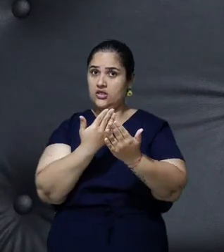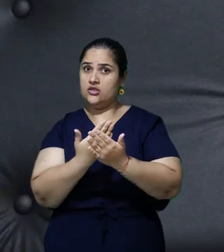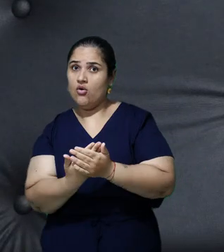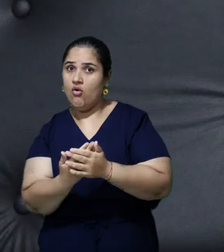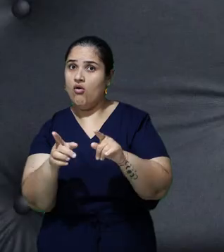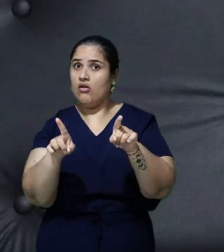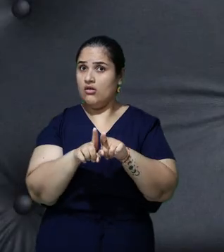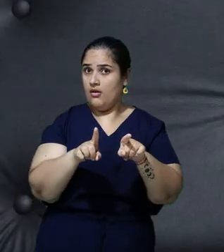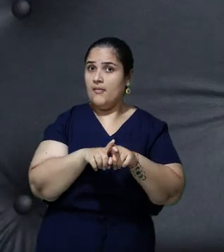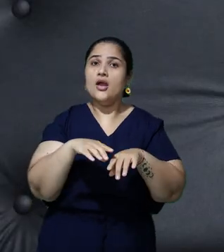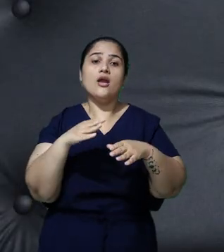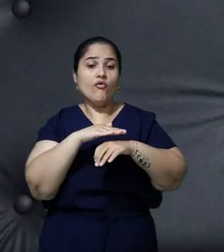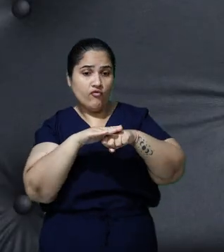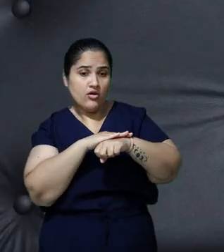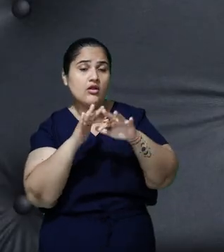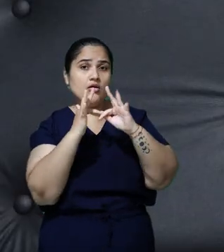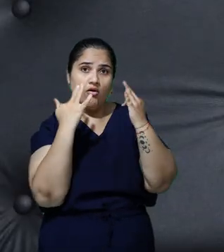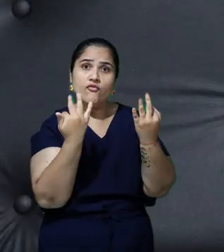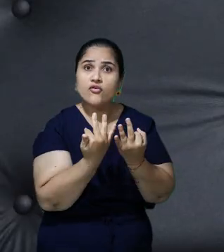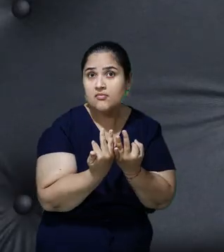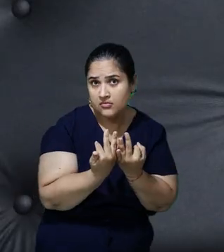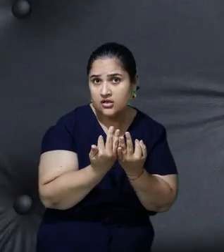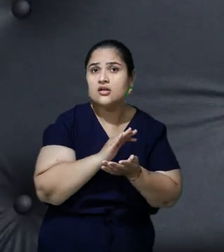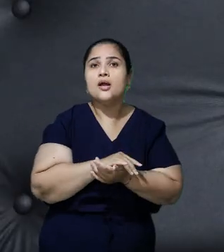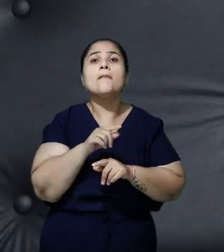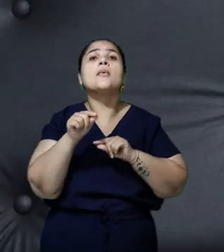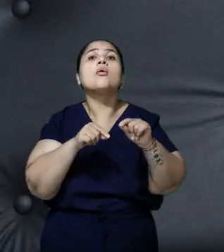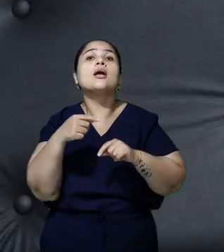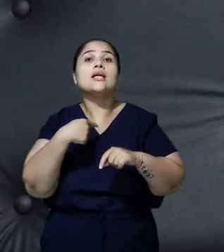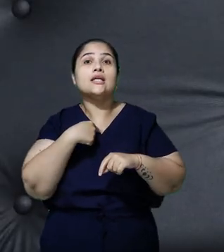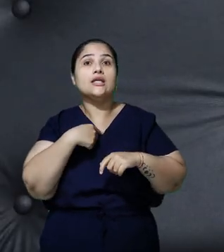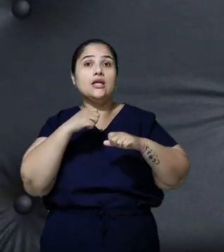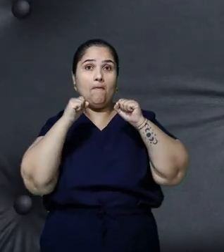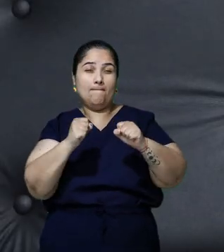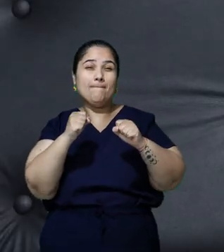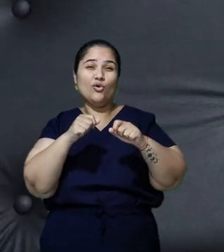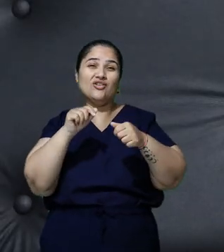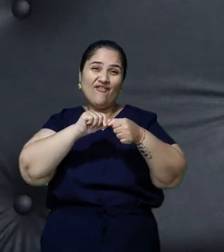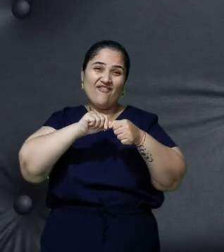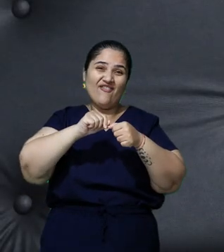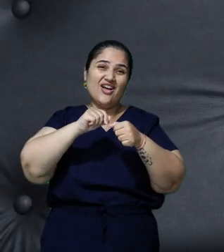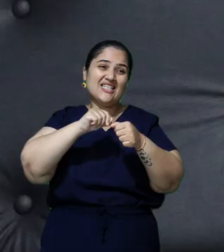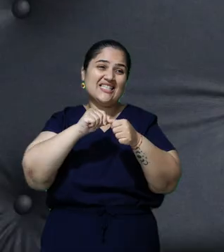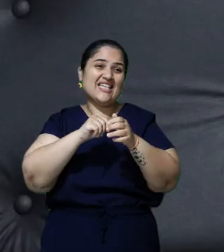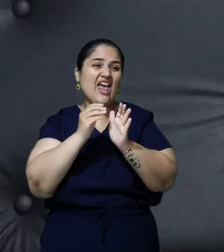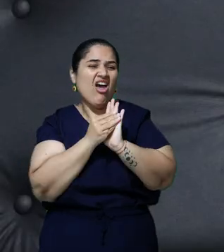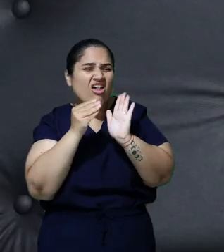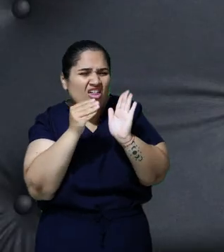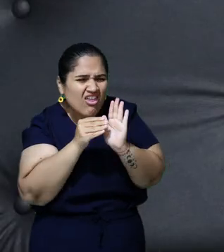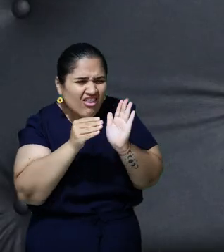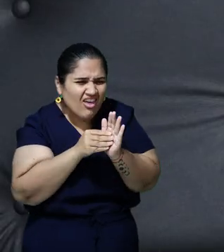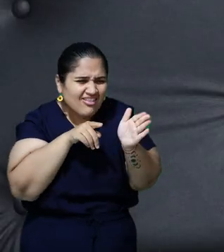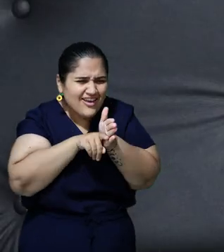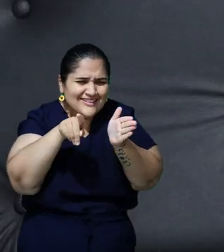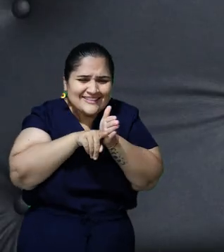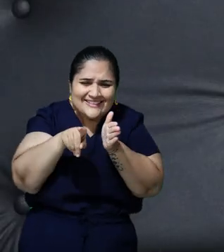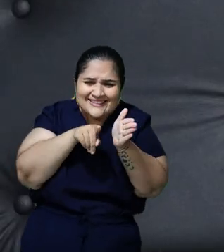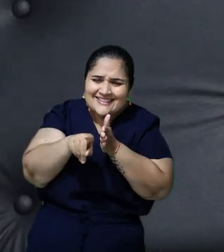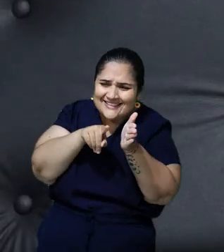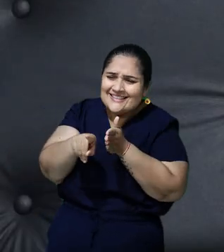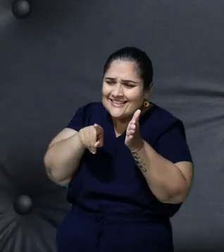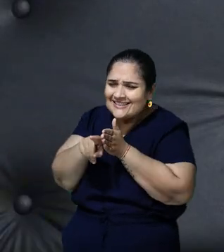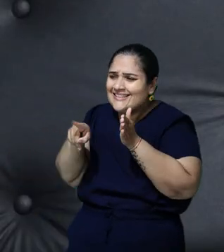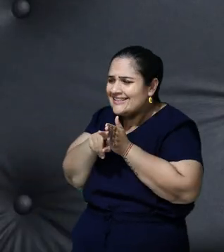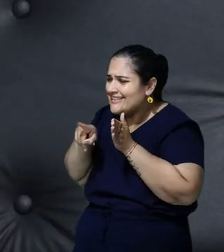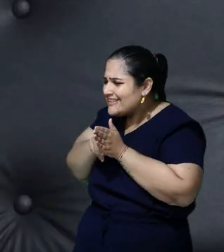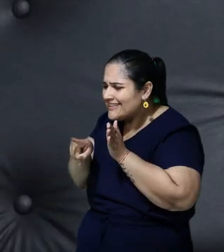idade escolar, para que eu possa fazer milhares de testes, são muitos testes que devem ser aplicados, não só pelo